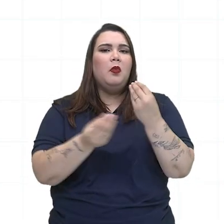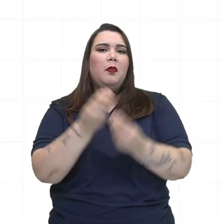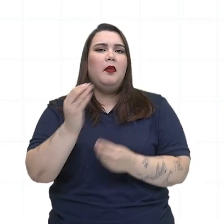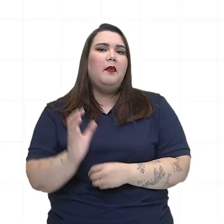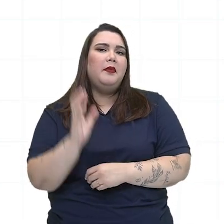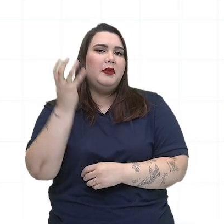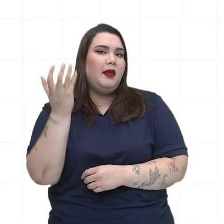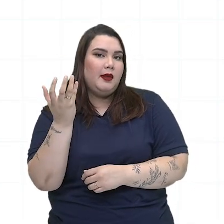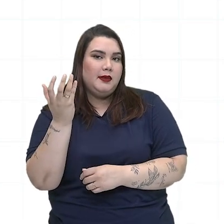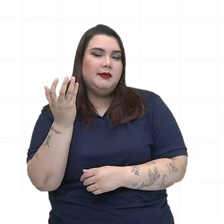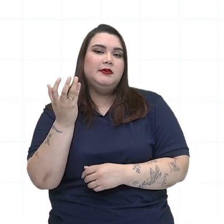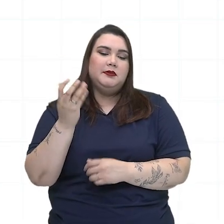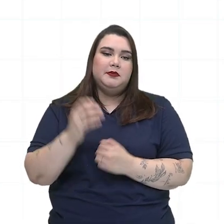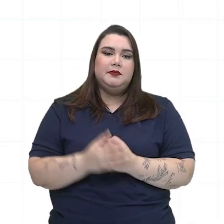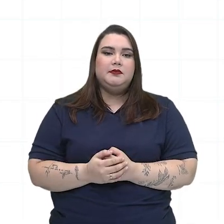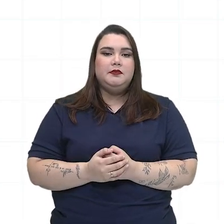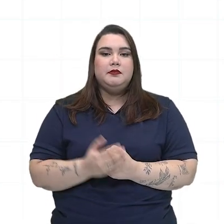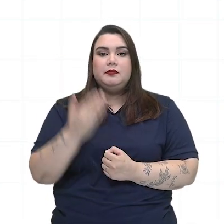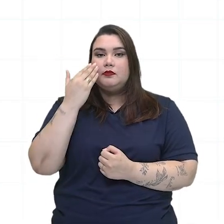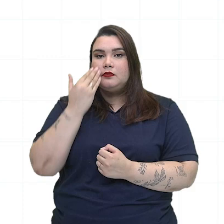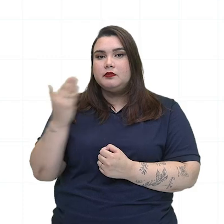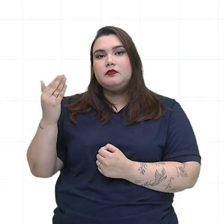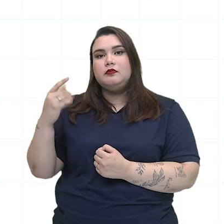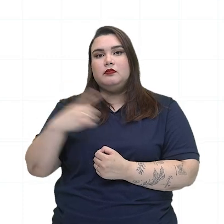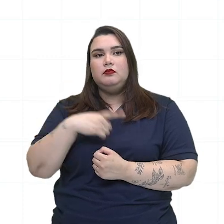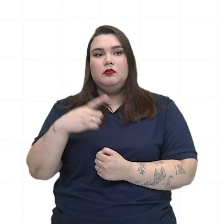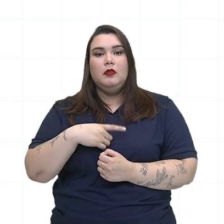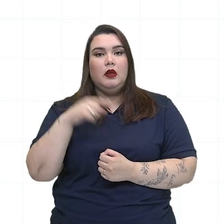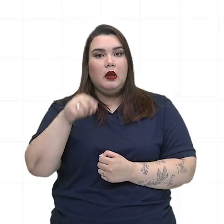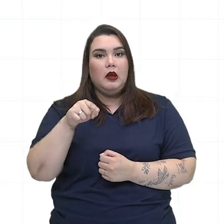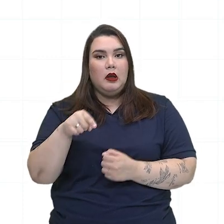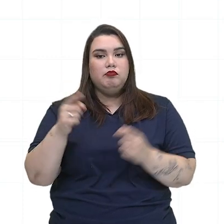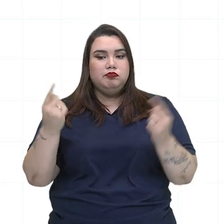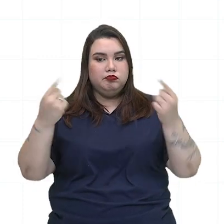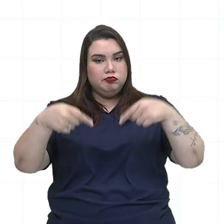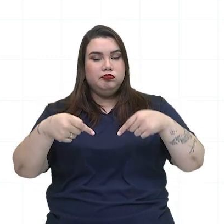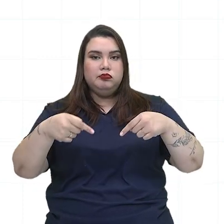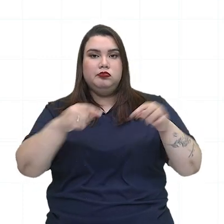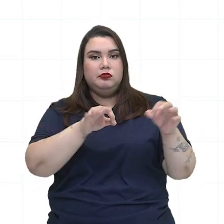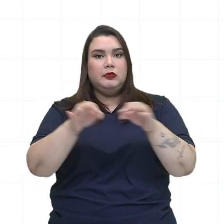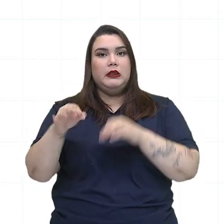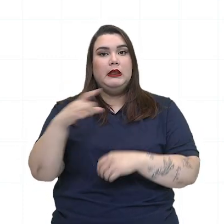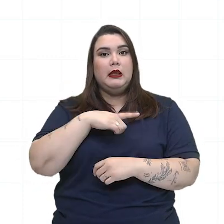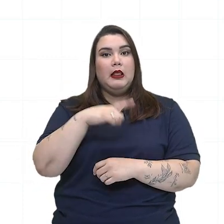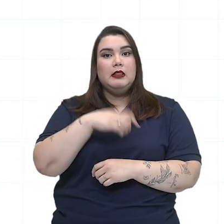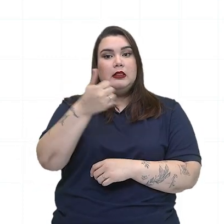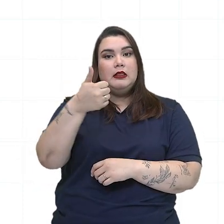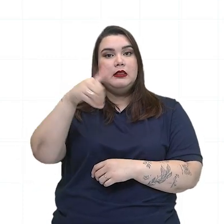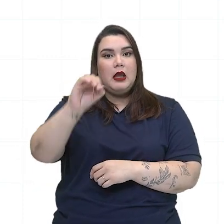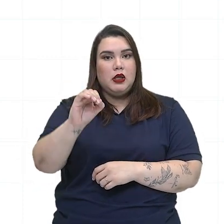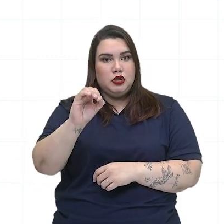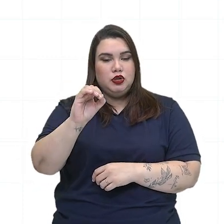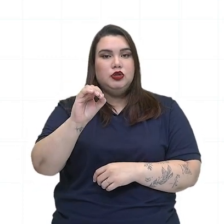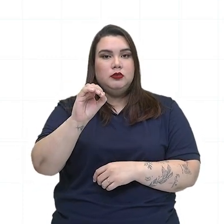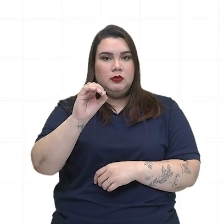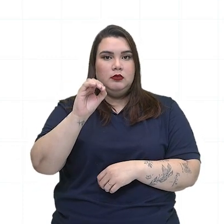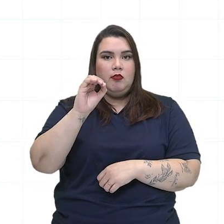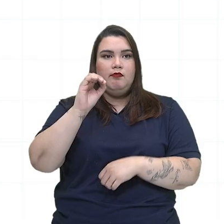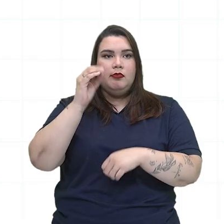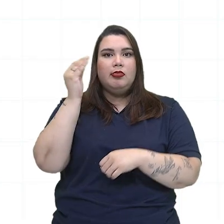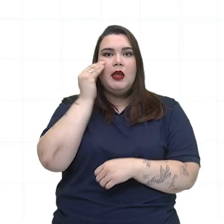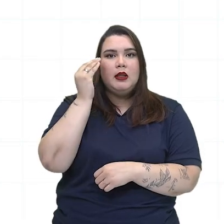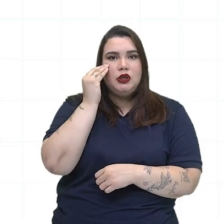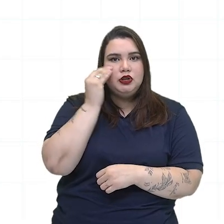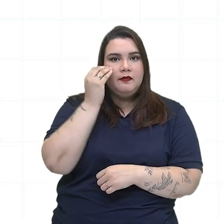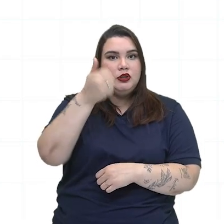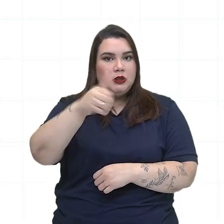só, uma partida de boliche consiste em 10 jogadas, certo? Em cada jogada,